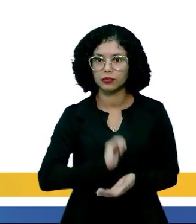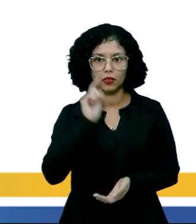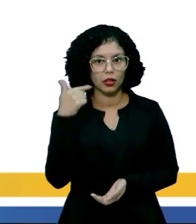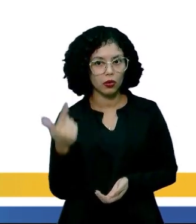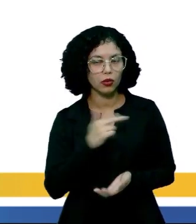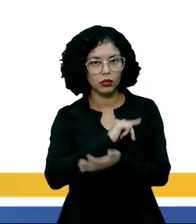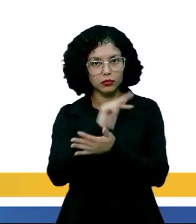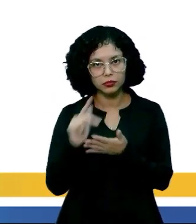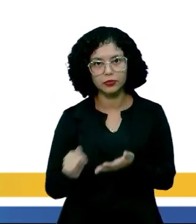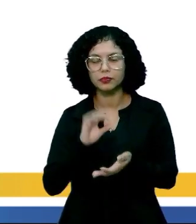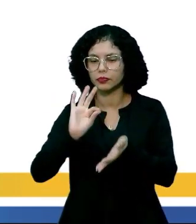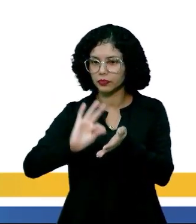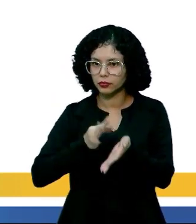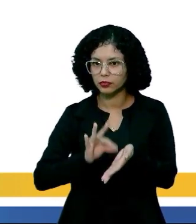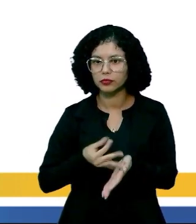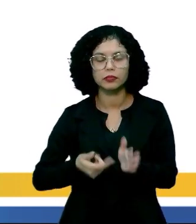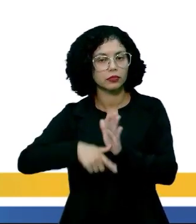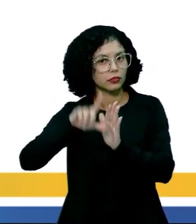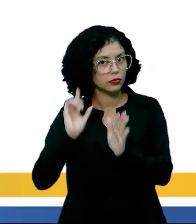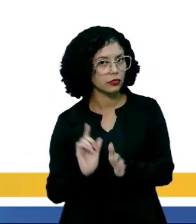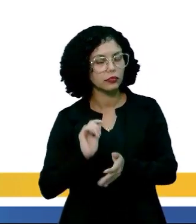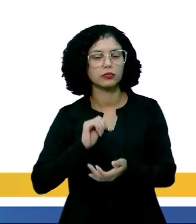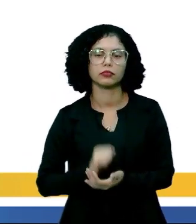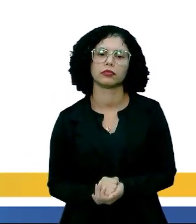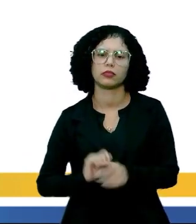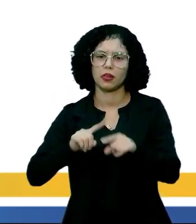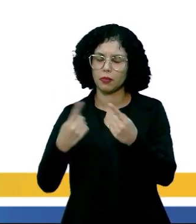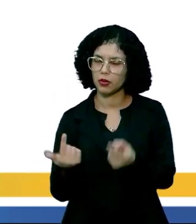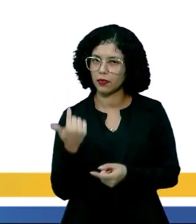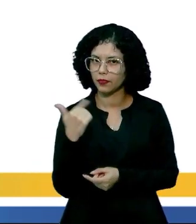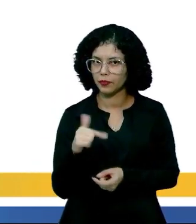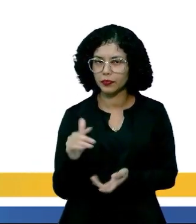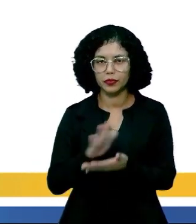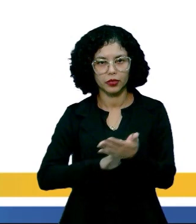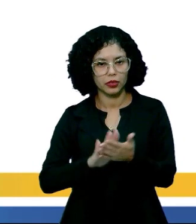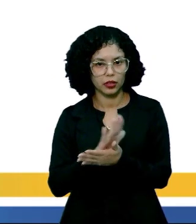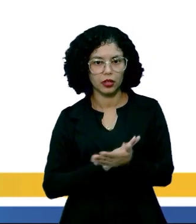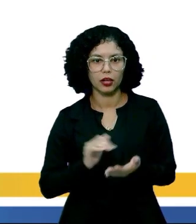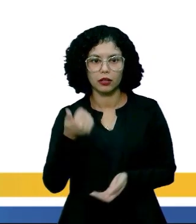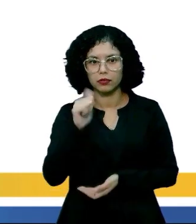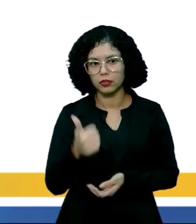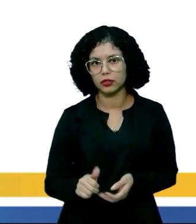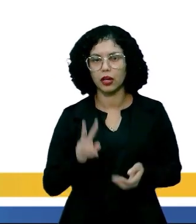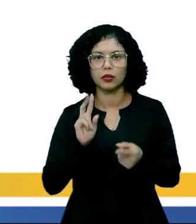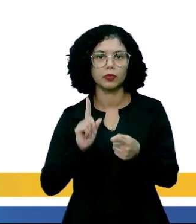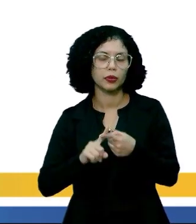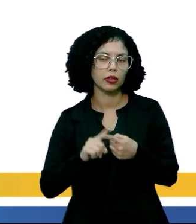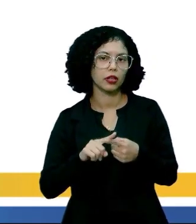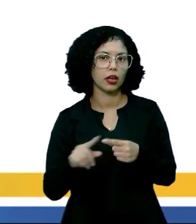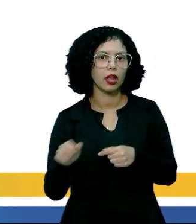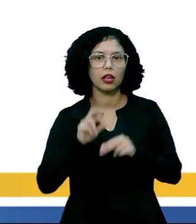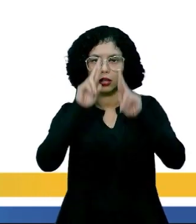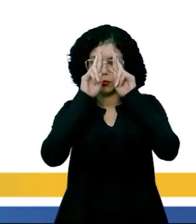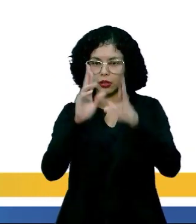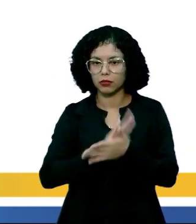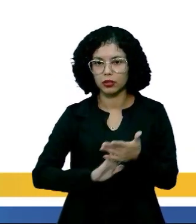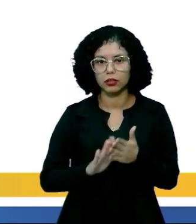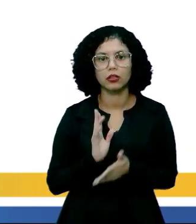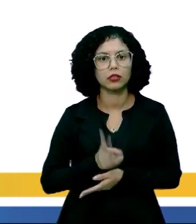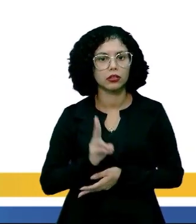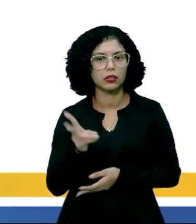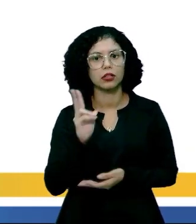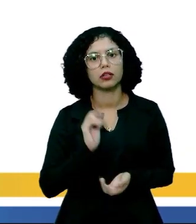Outras várias leis foram assinadas antes dessa, mas não tinham nenhuma validade porque ninguém respeitava e